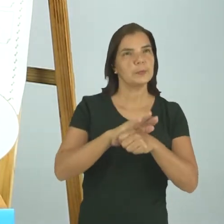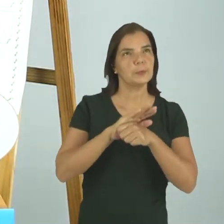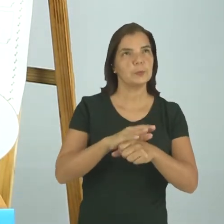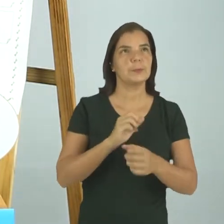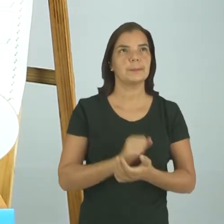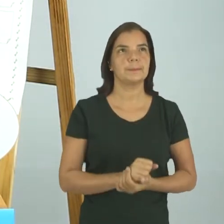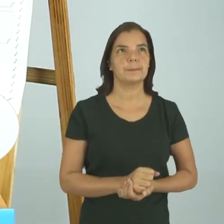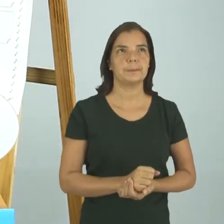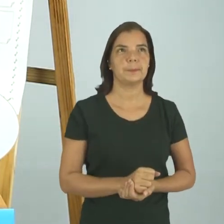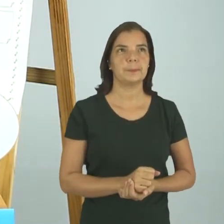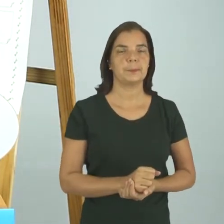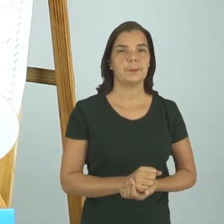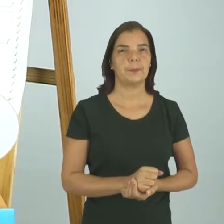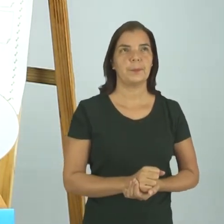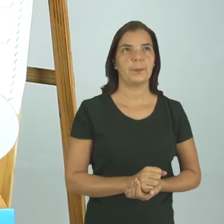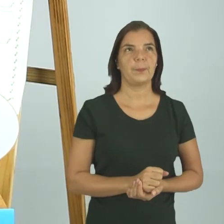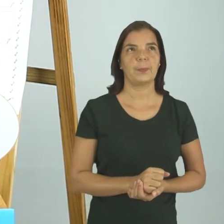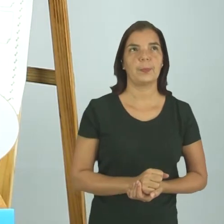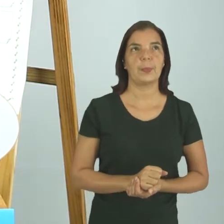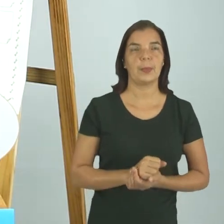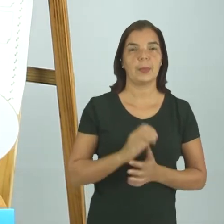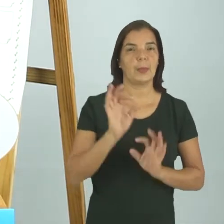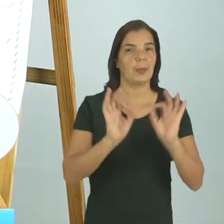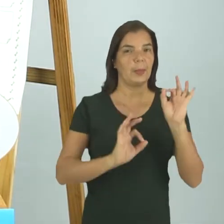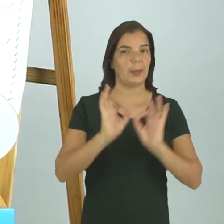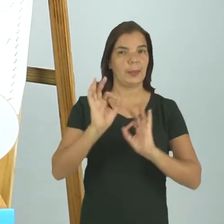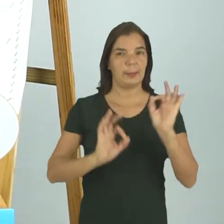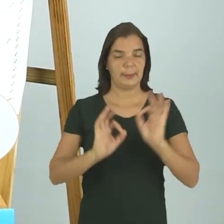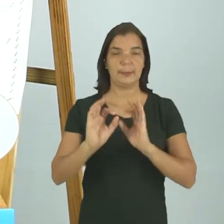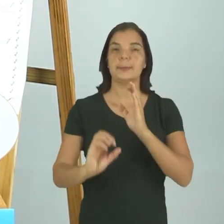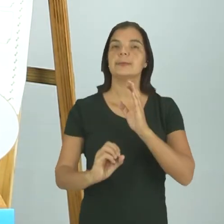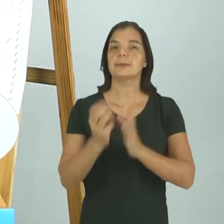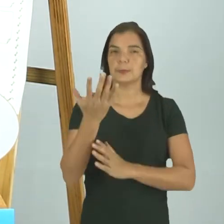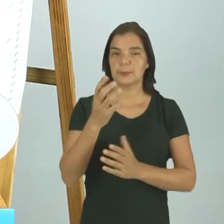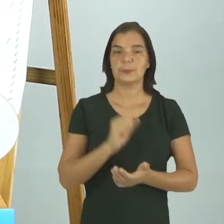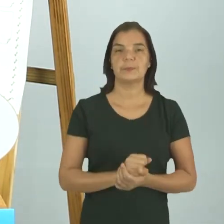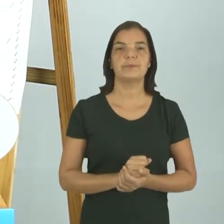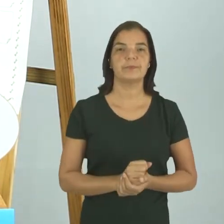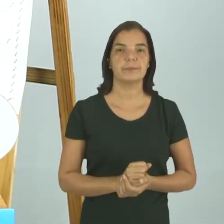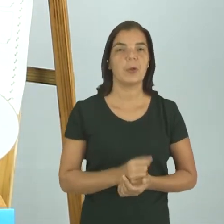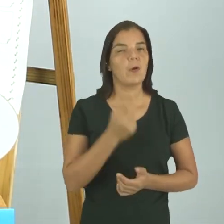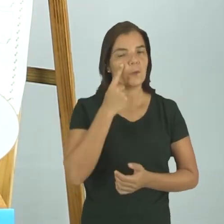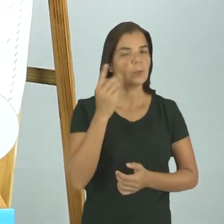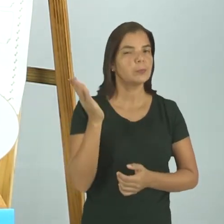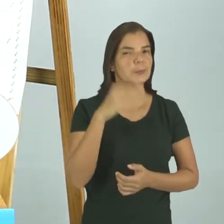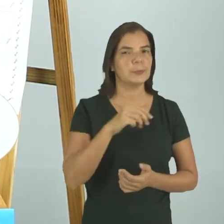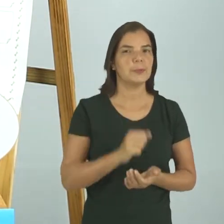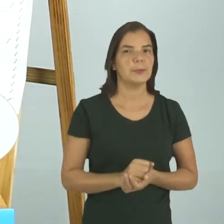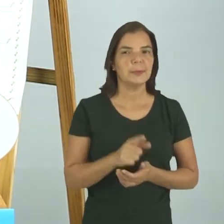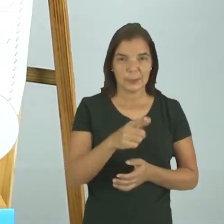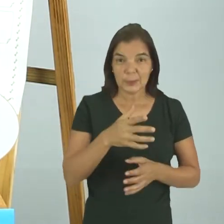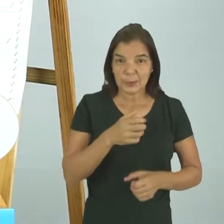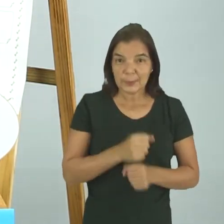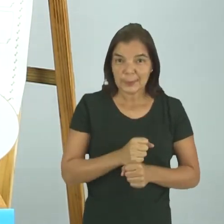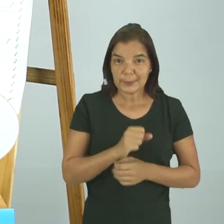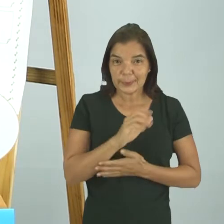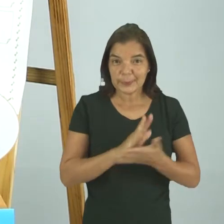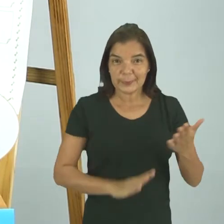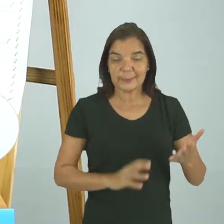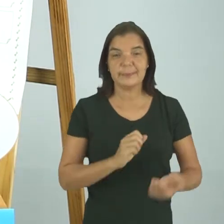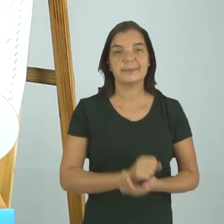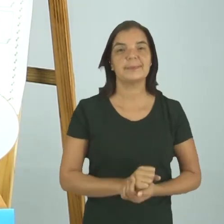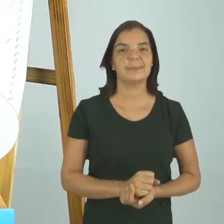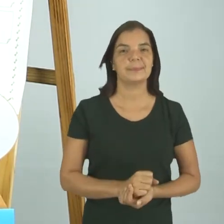Cauê a ordenar esses acontecimentos? Vamos lá? Estão preparados para a